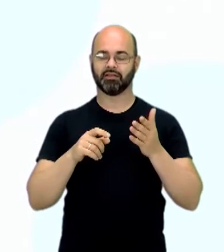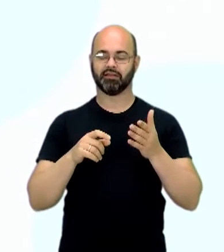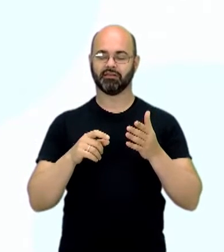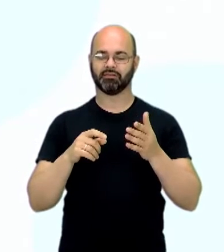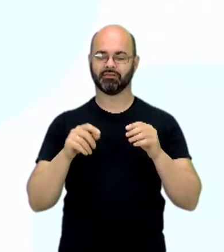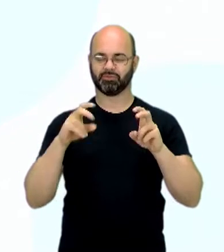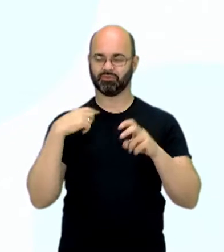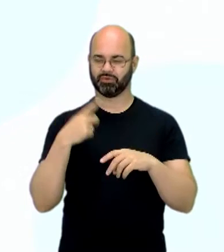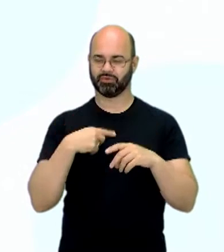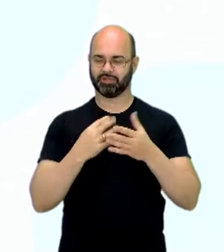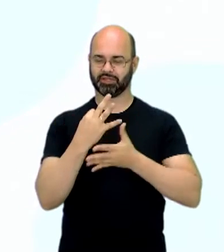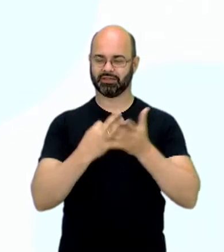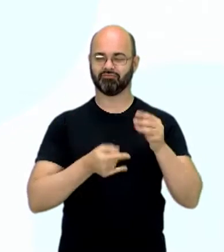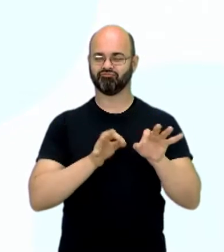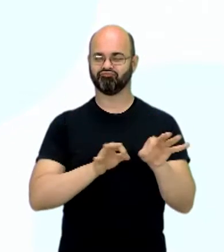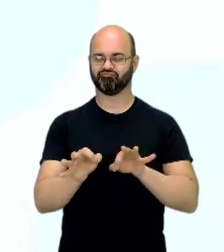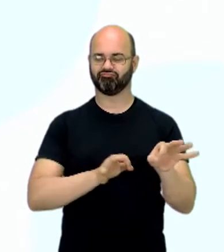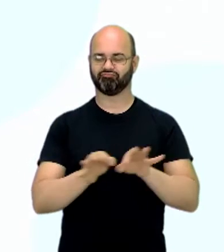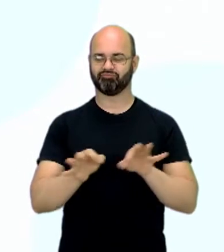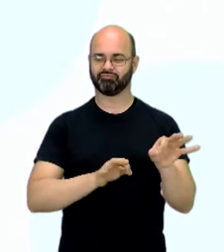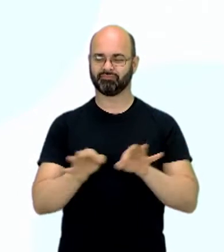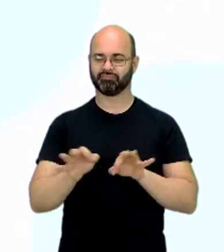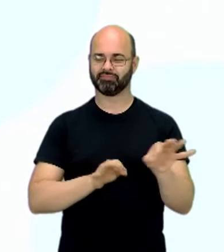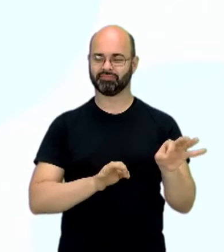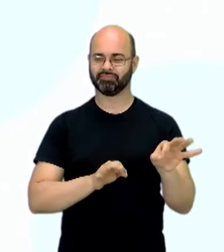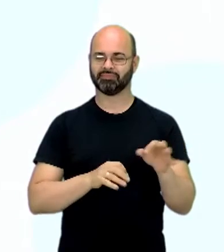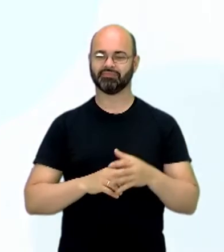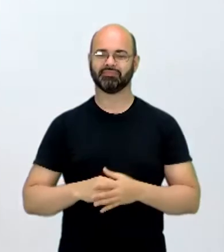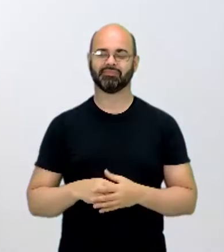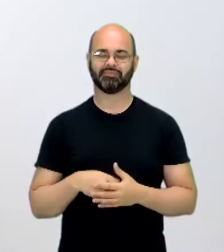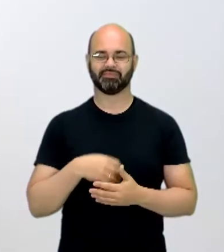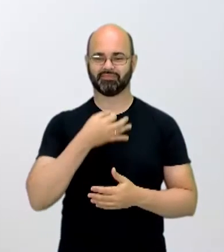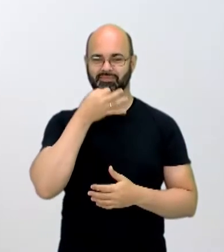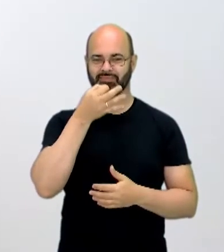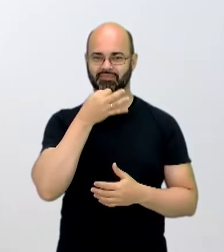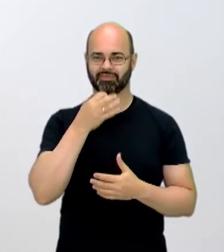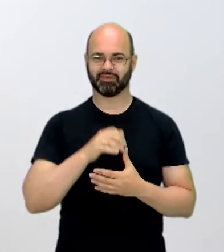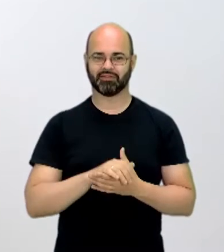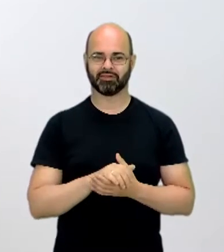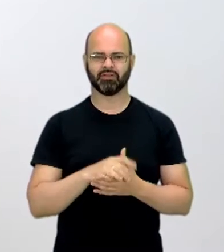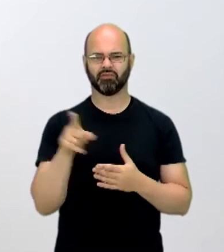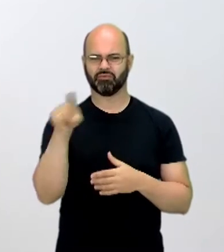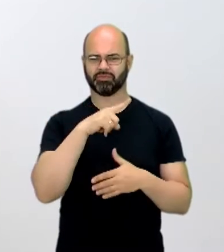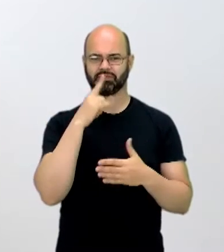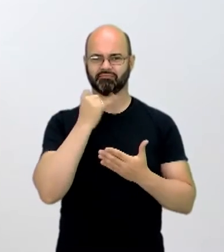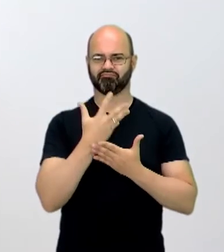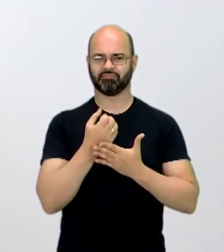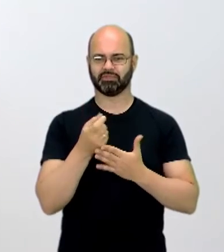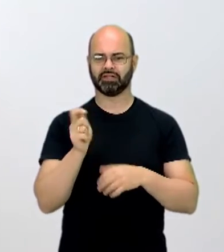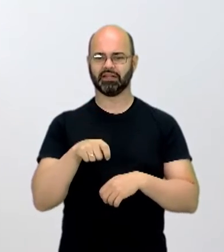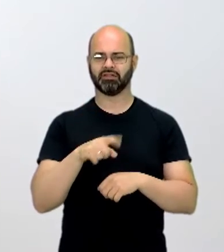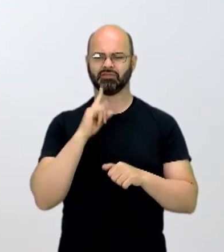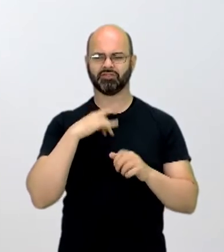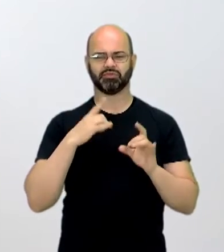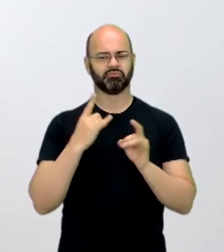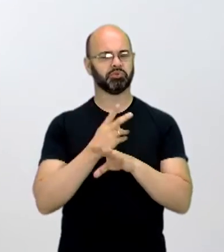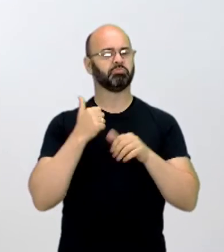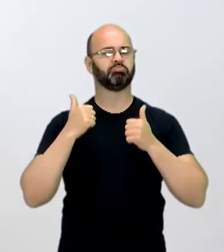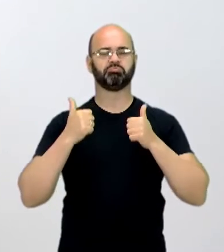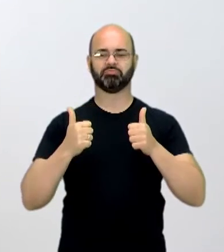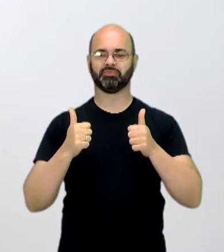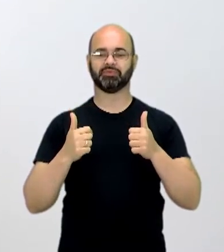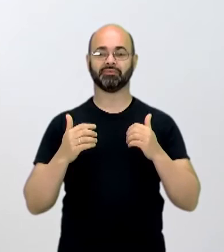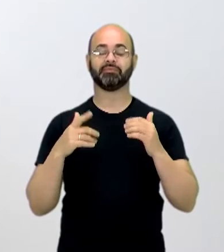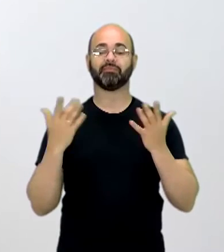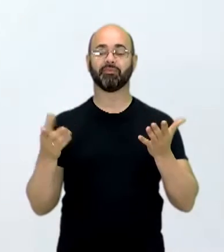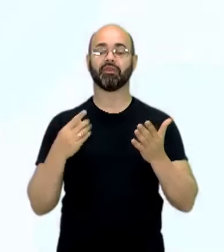o nosso texto, o nosso artigo. Então já deu tempo de vocês, professores, tirarem aí um print da tela e perfeito. So by the end